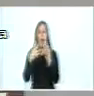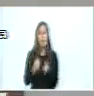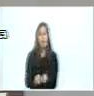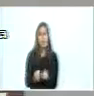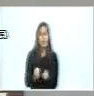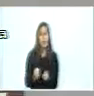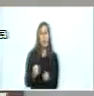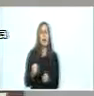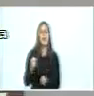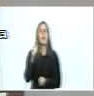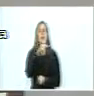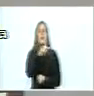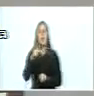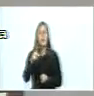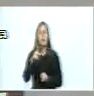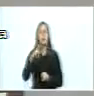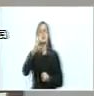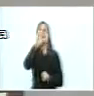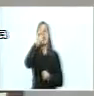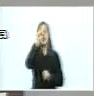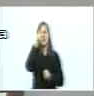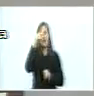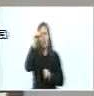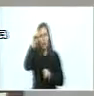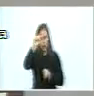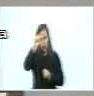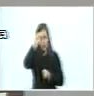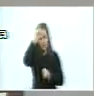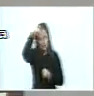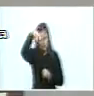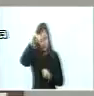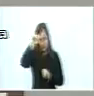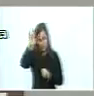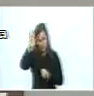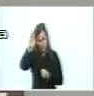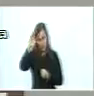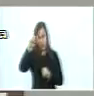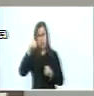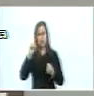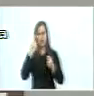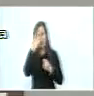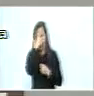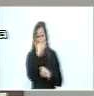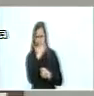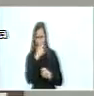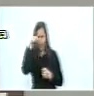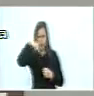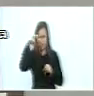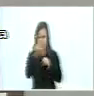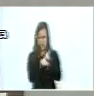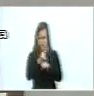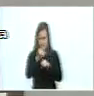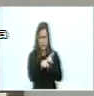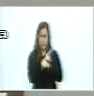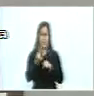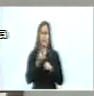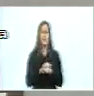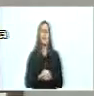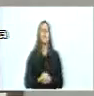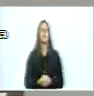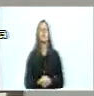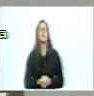Liga Independente das Escolas de Samba e Blocos Carnavalescos de Viçosa. Eu tenho certeza, sabe, José,